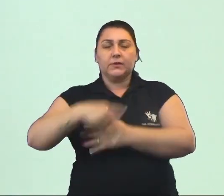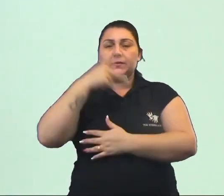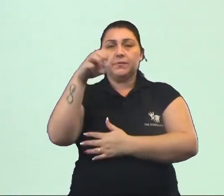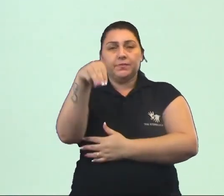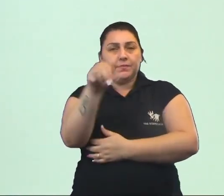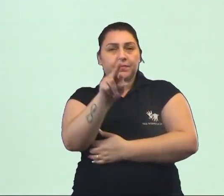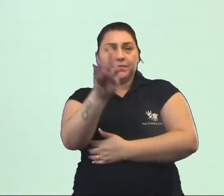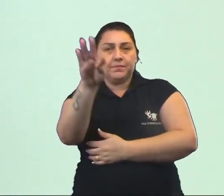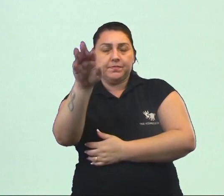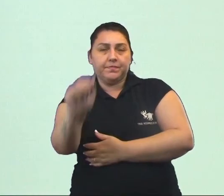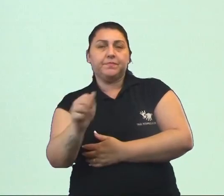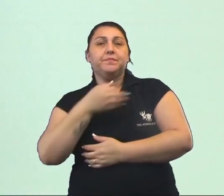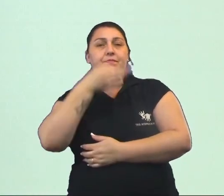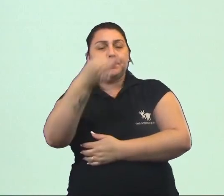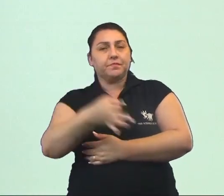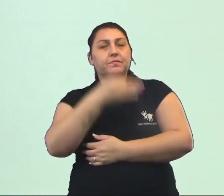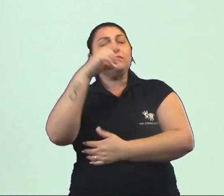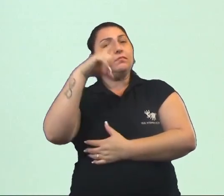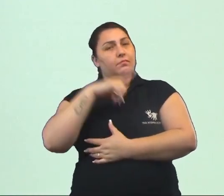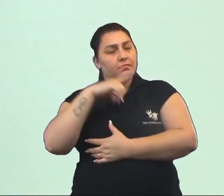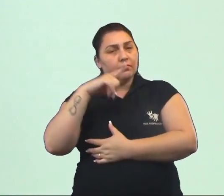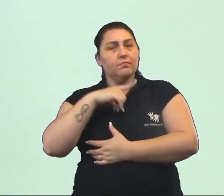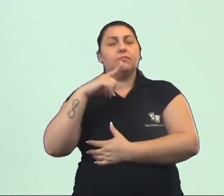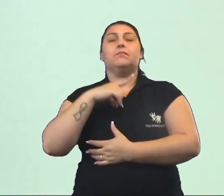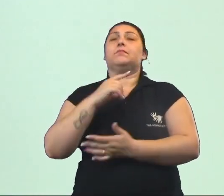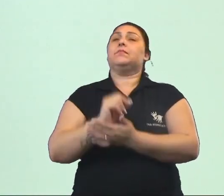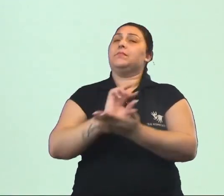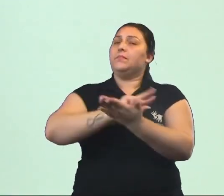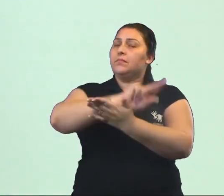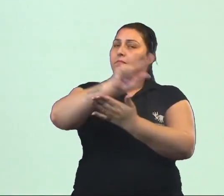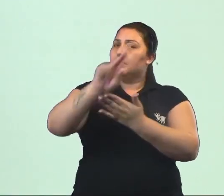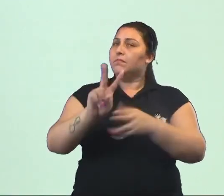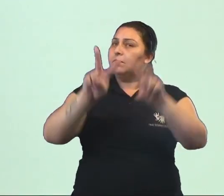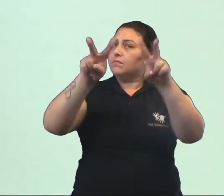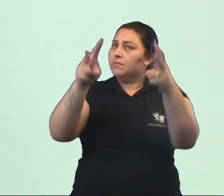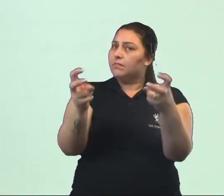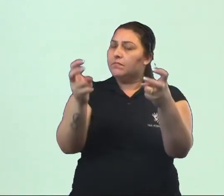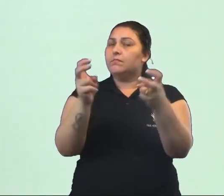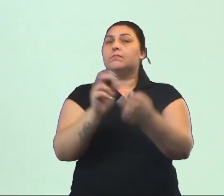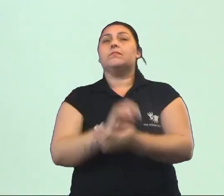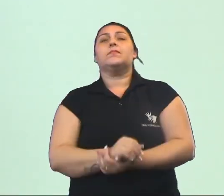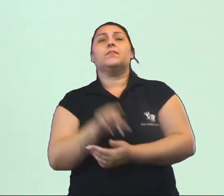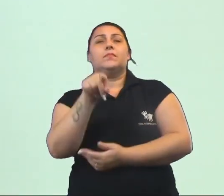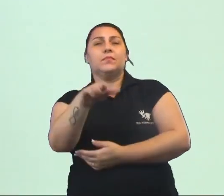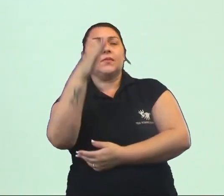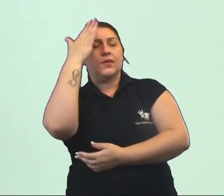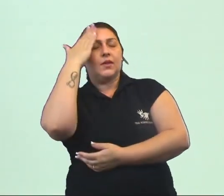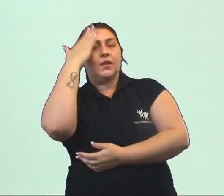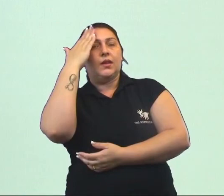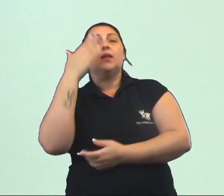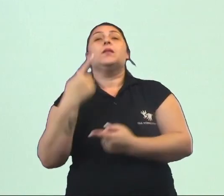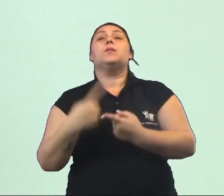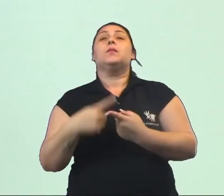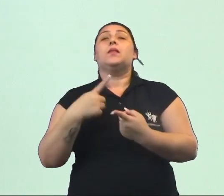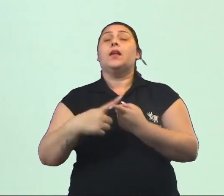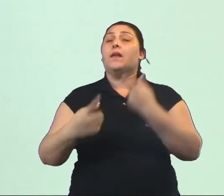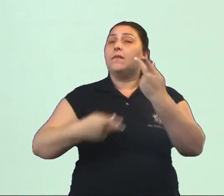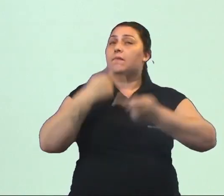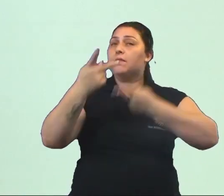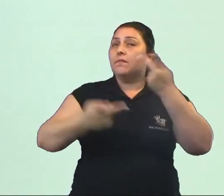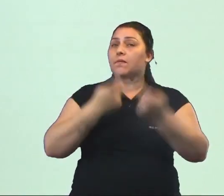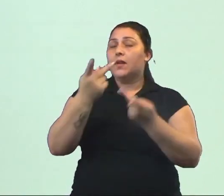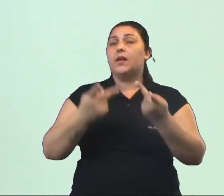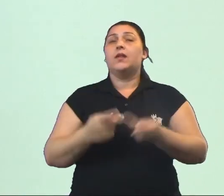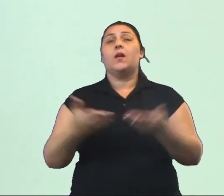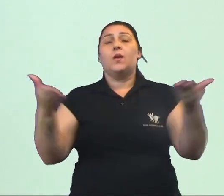da Marta, né, a opinião que ela tem sobre diversos assuntos. Você entende isso por meio da fala